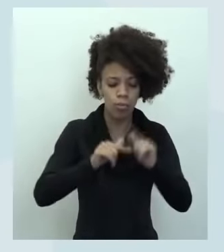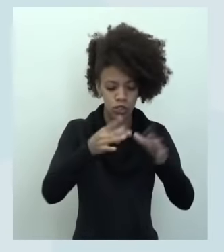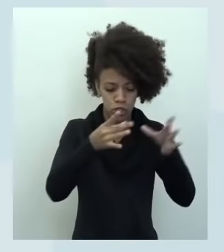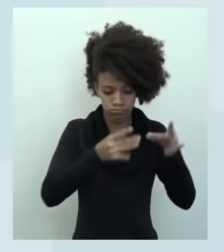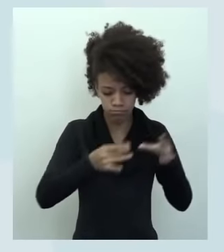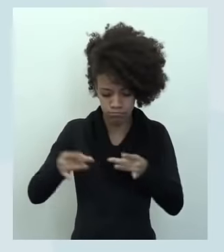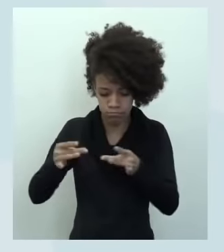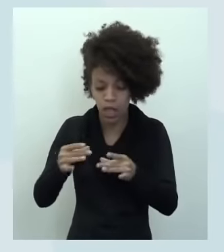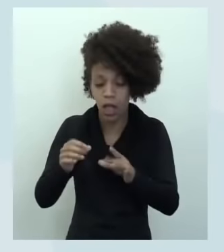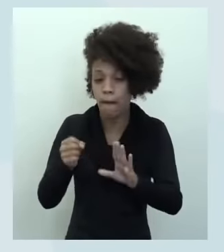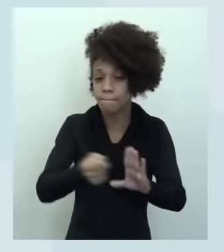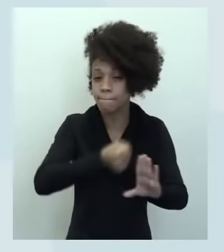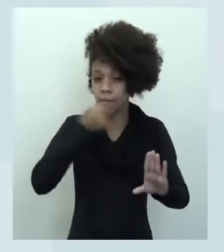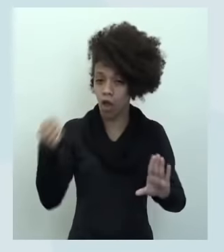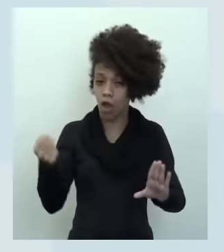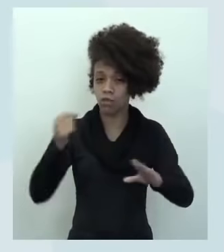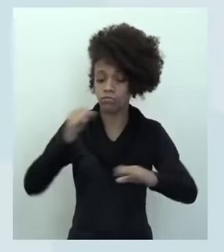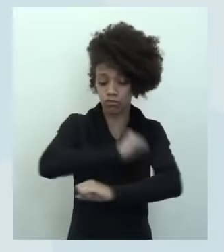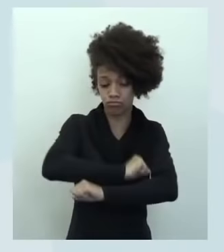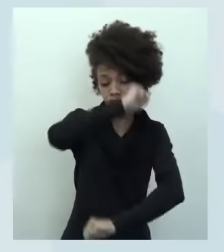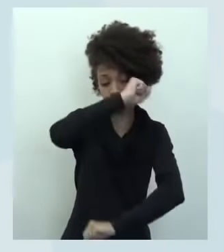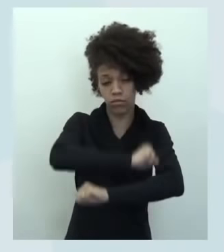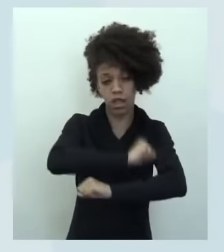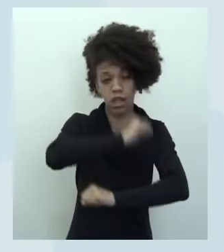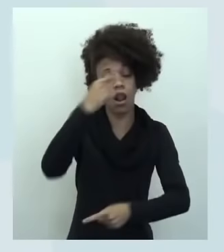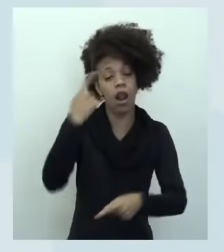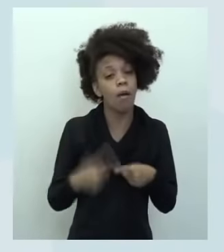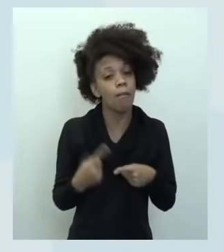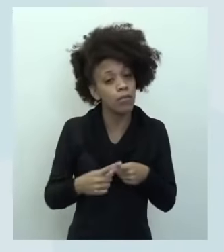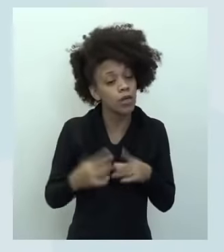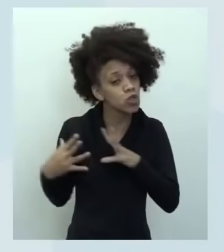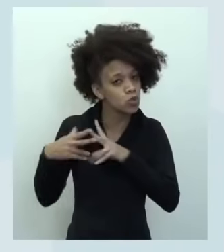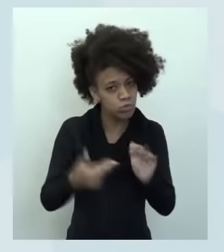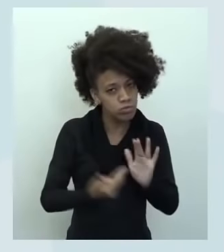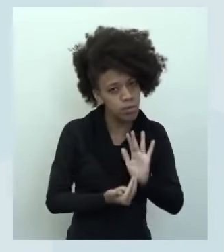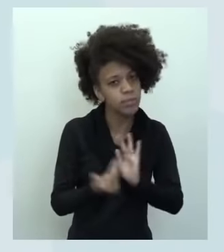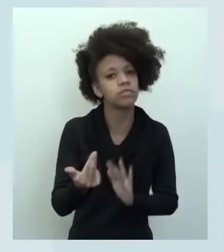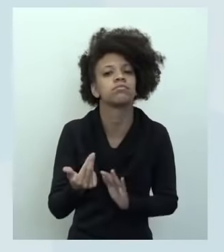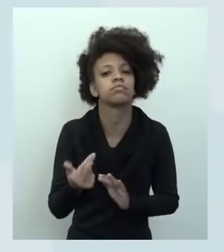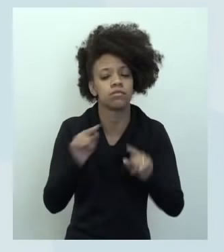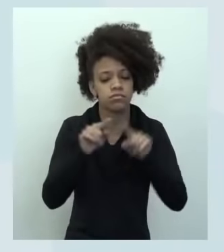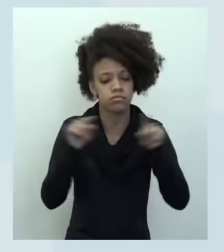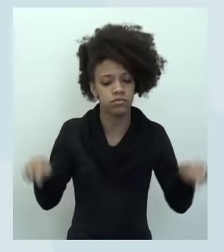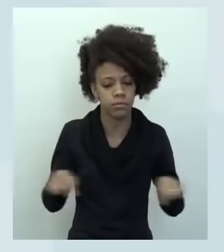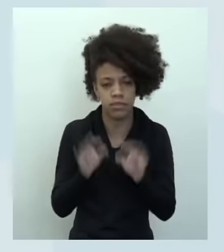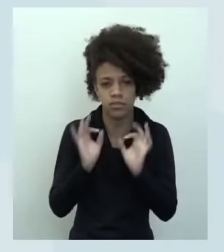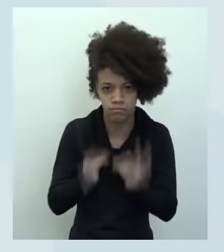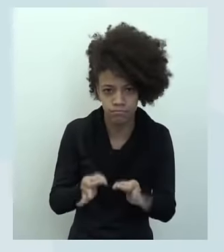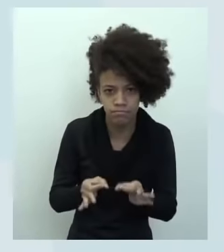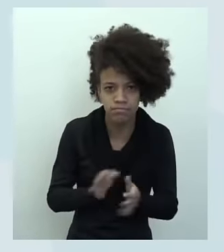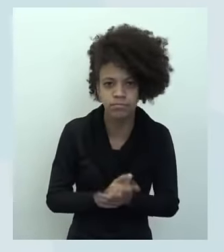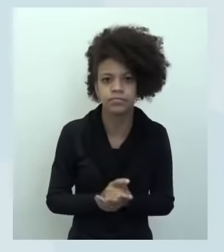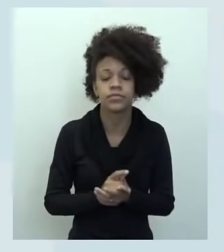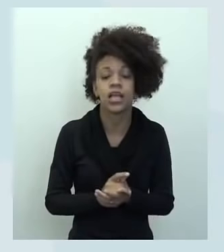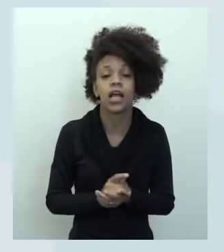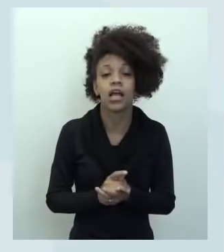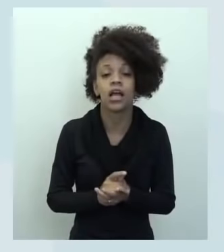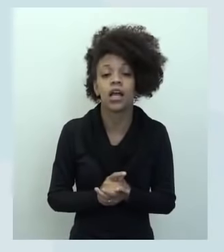de portas, janelas, porque tudo isso tem que ser representado na maquete, certo? Na nossa